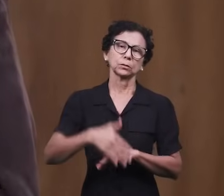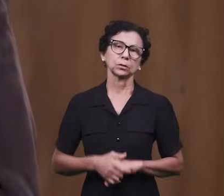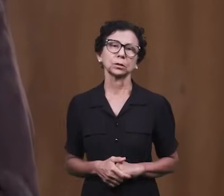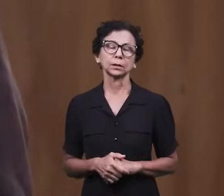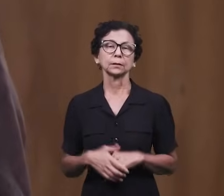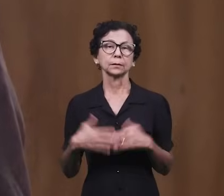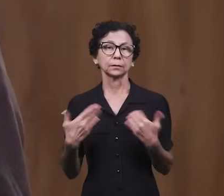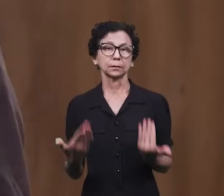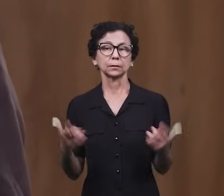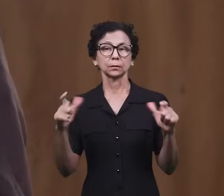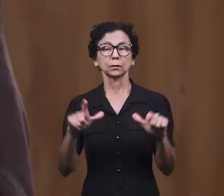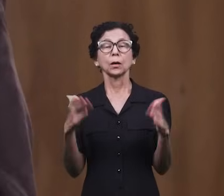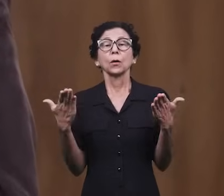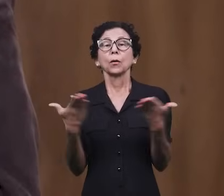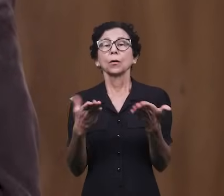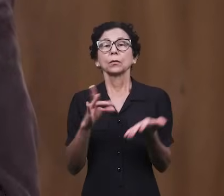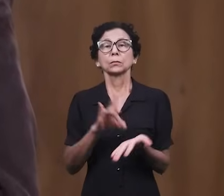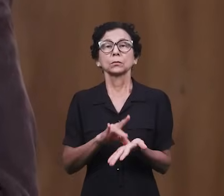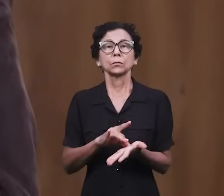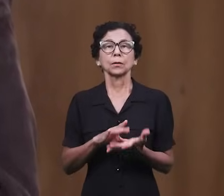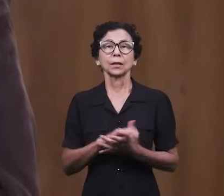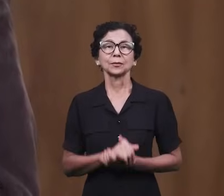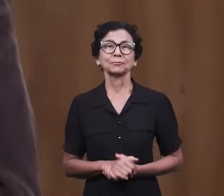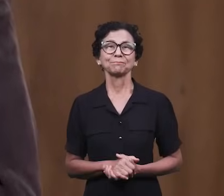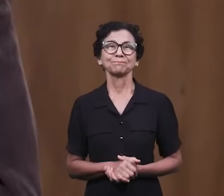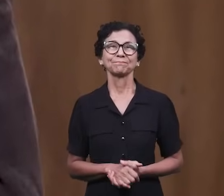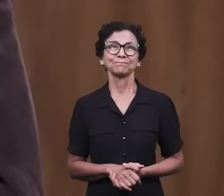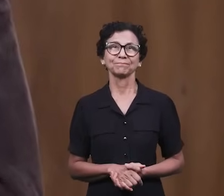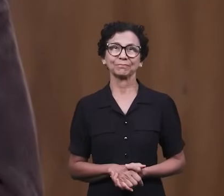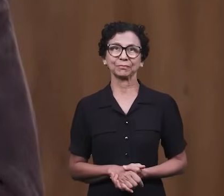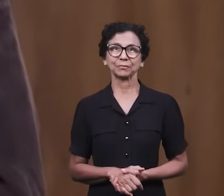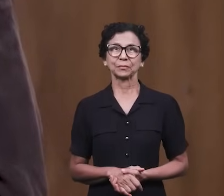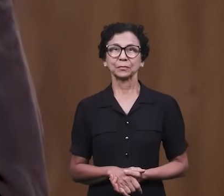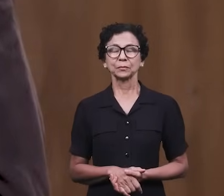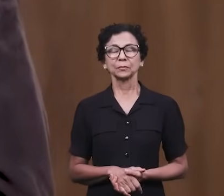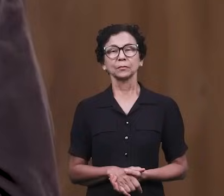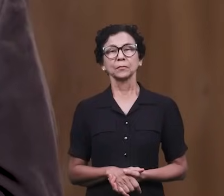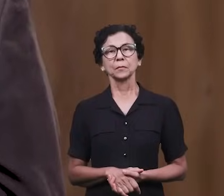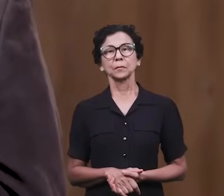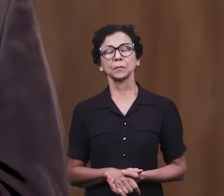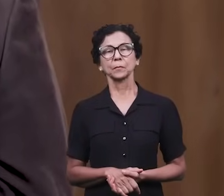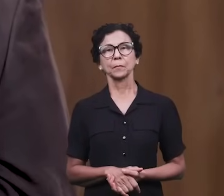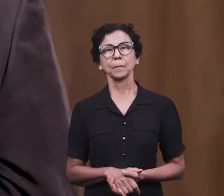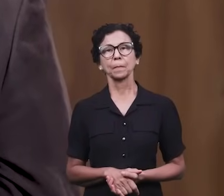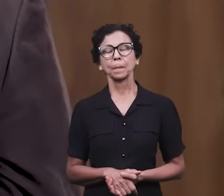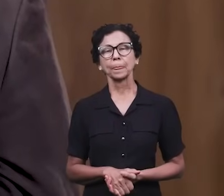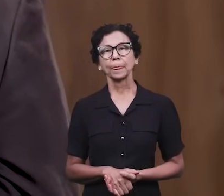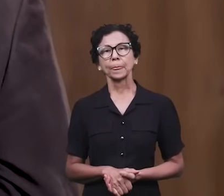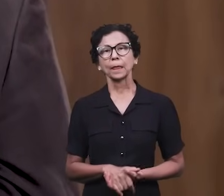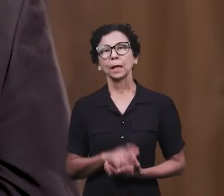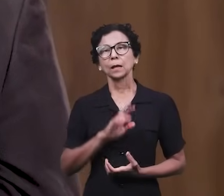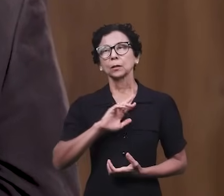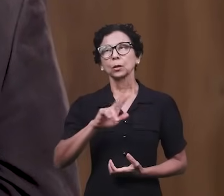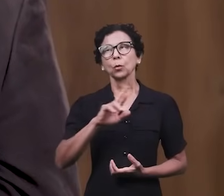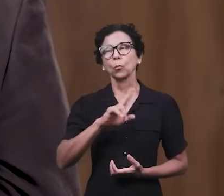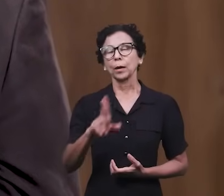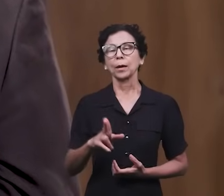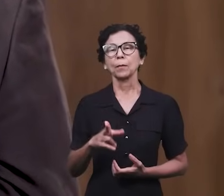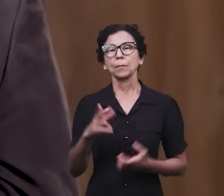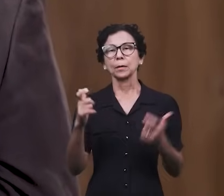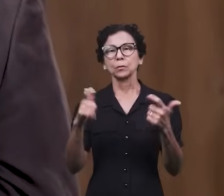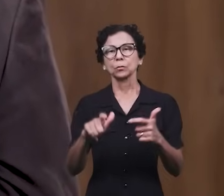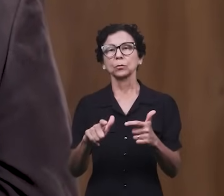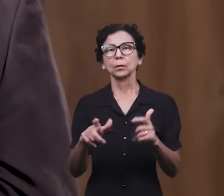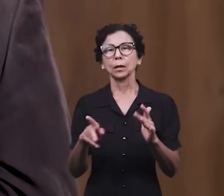cedia mais um templo, não é, de hebreus, mas hoje há uma mesquita, né, a mesquita de Omar,